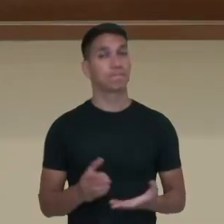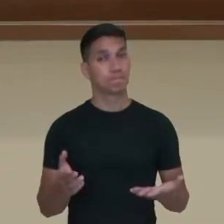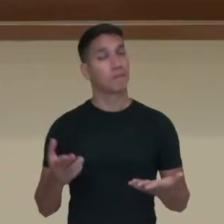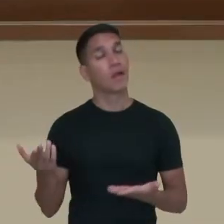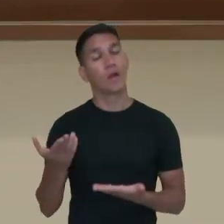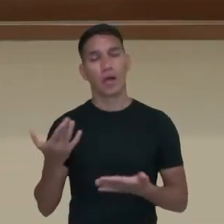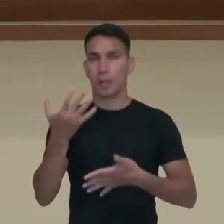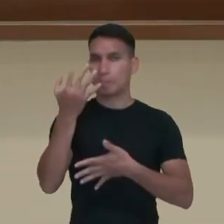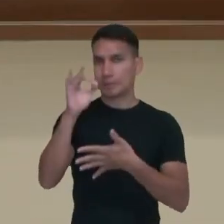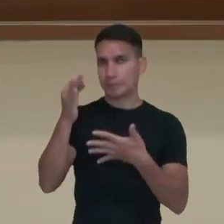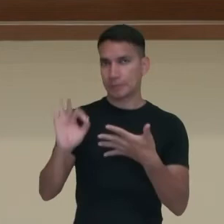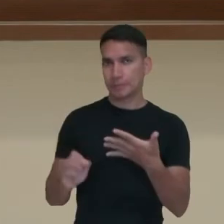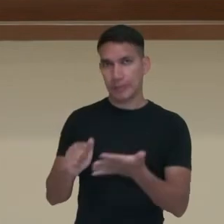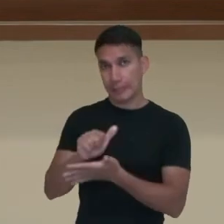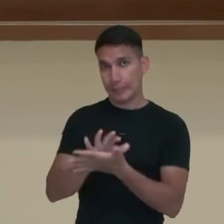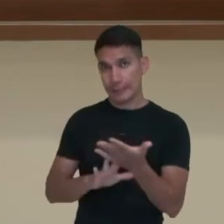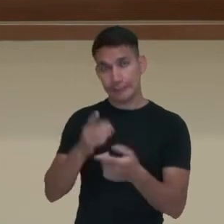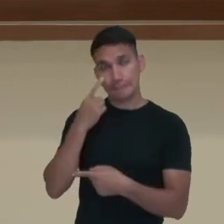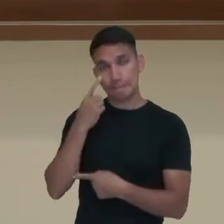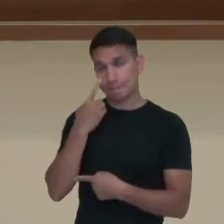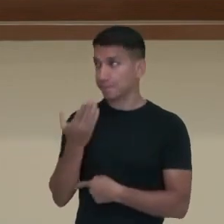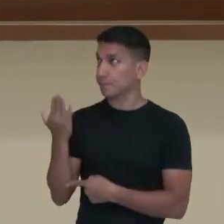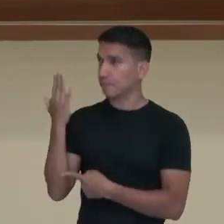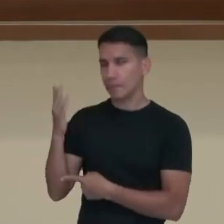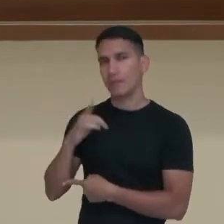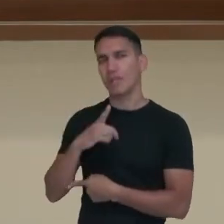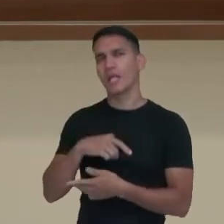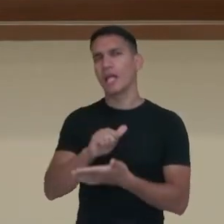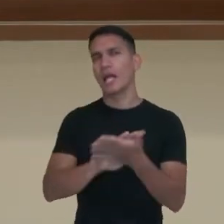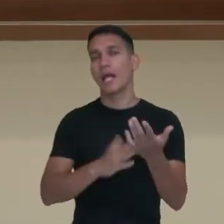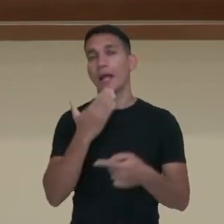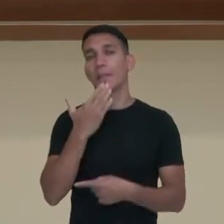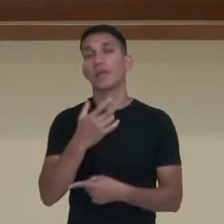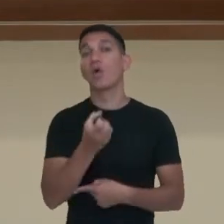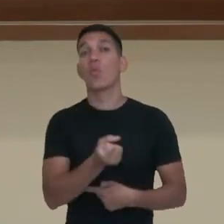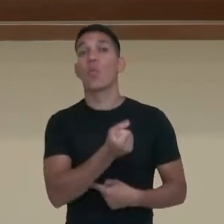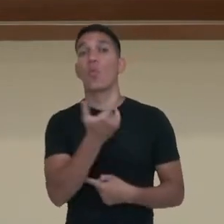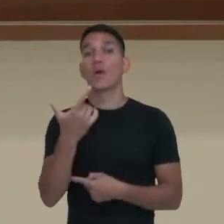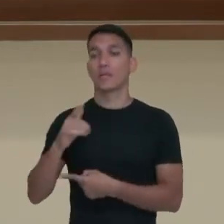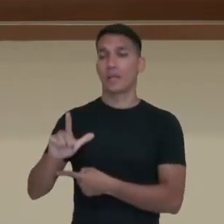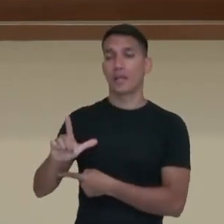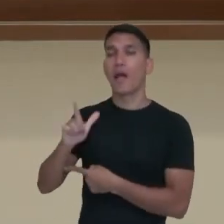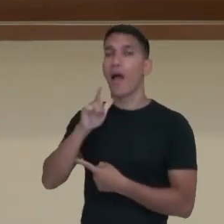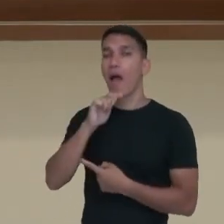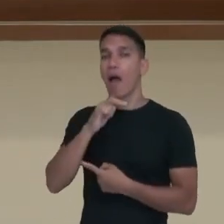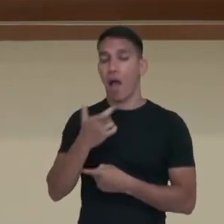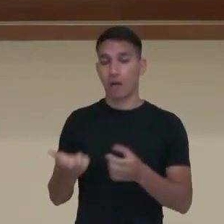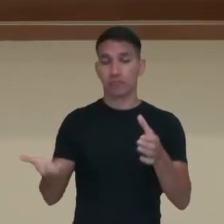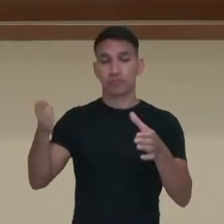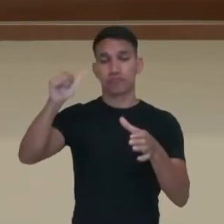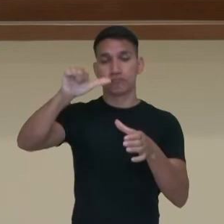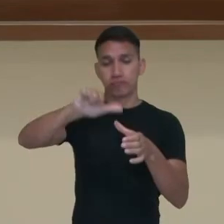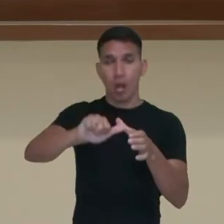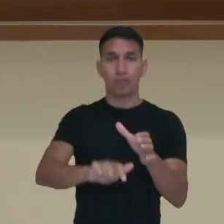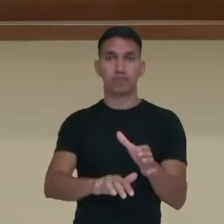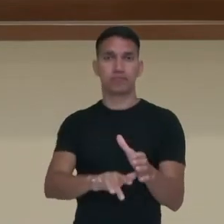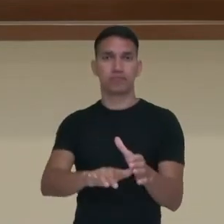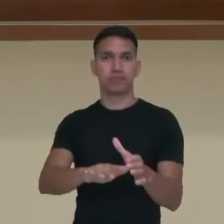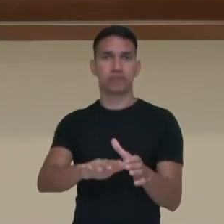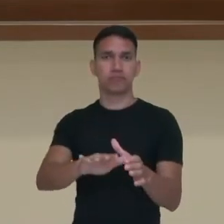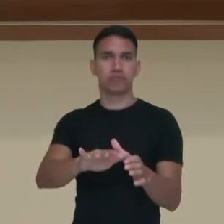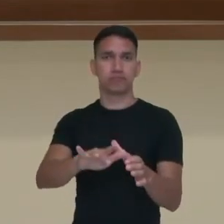Vamos para a correção da atividade? Olha só, o exercício quer saber quantos litros de água a gente precisa para que a piscina